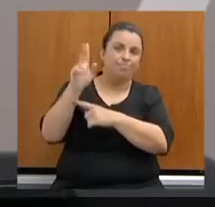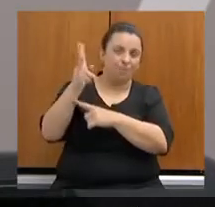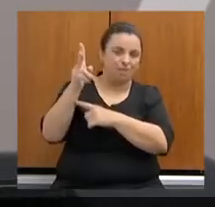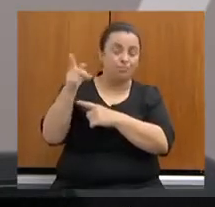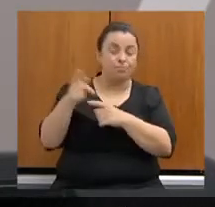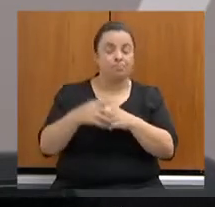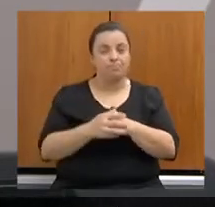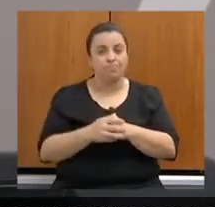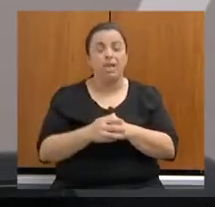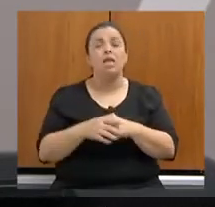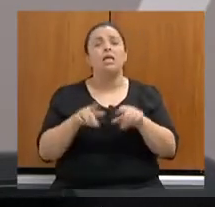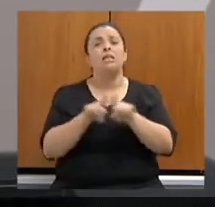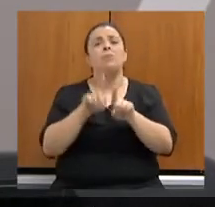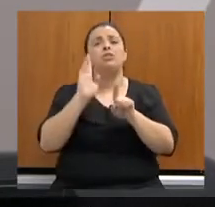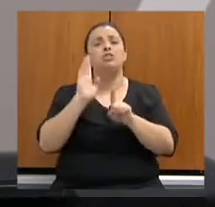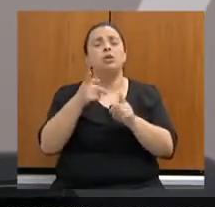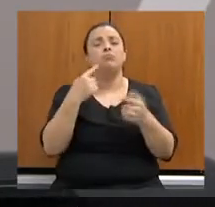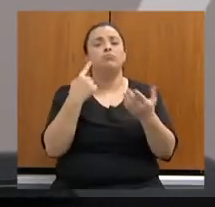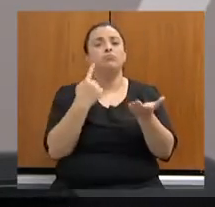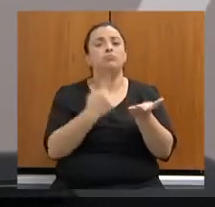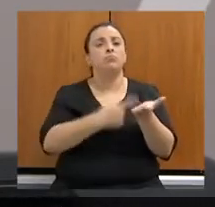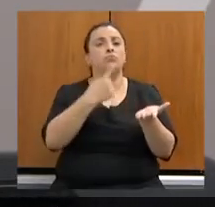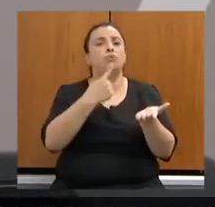com o Fernando